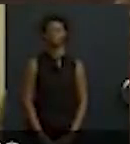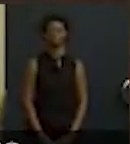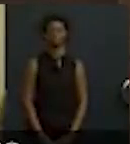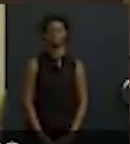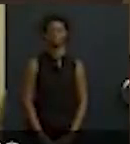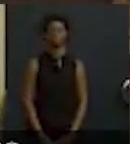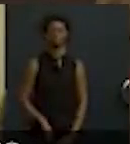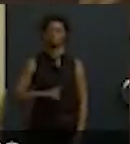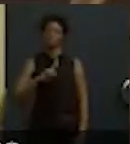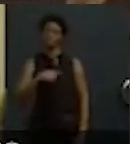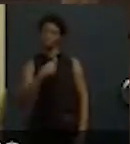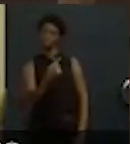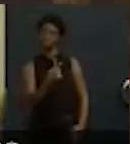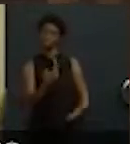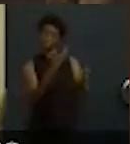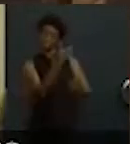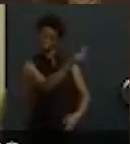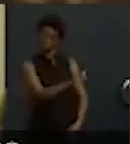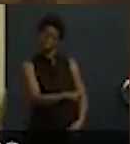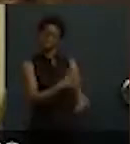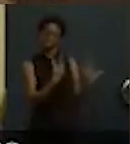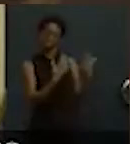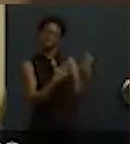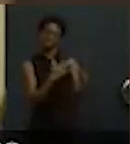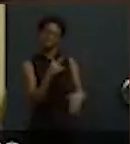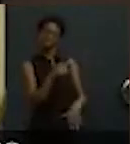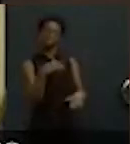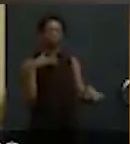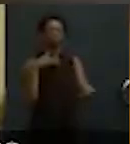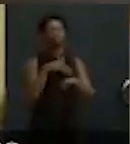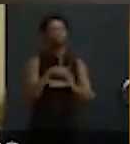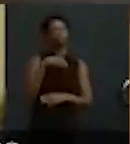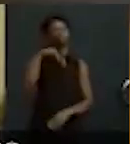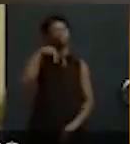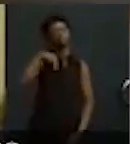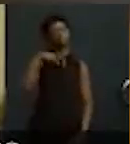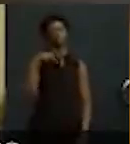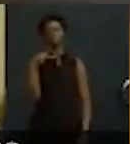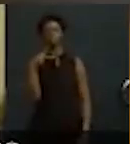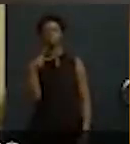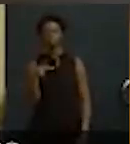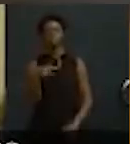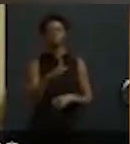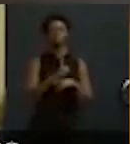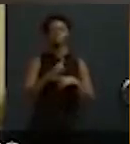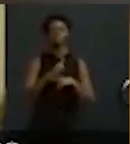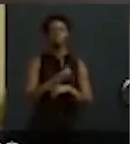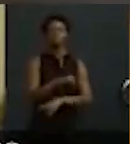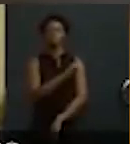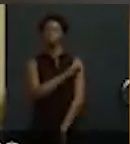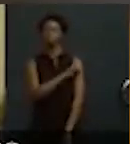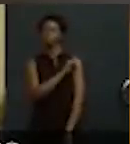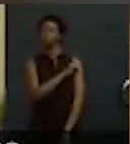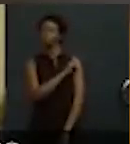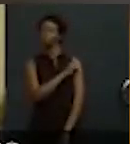Nossa próxima homenageada ingressou no Ministério Público do Estado do Rio de Janeiro no ano